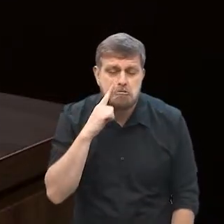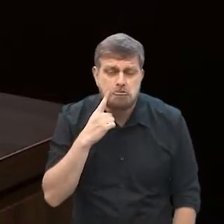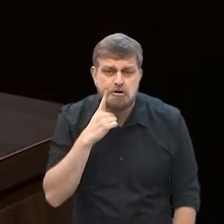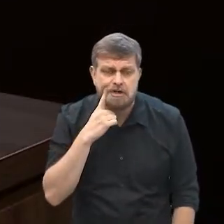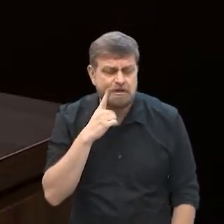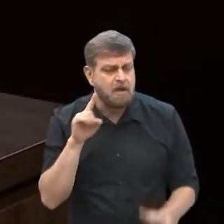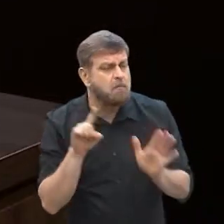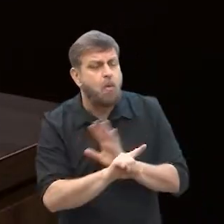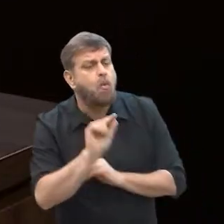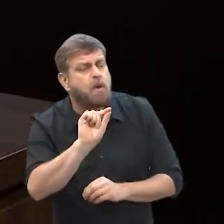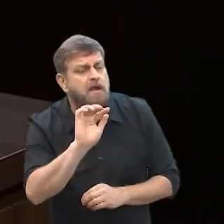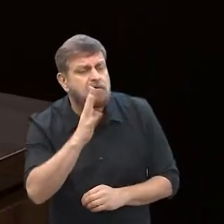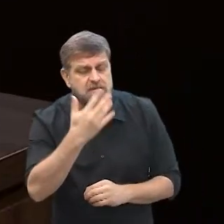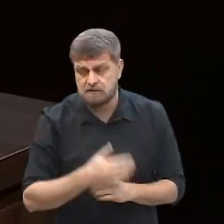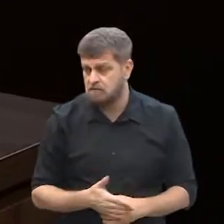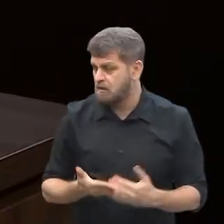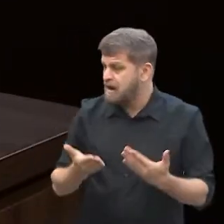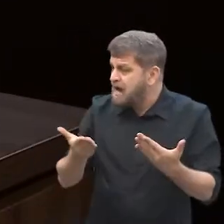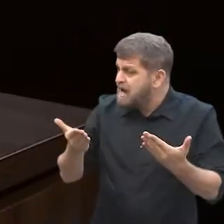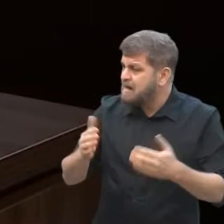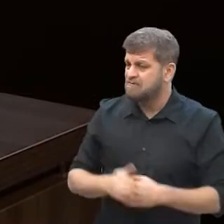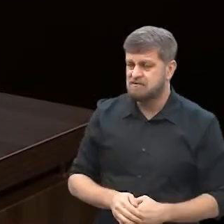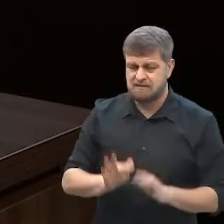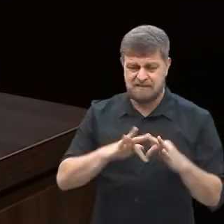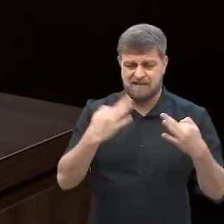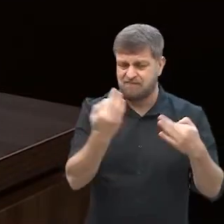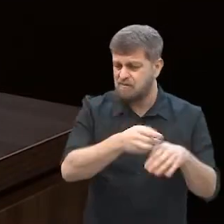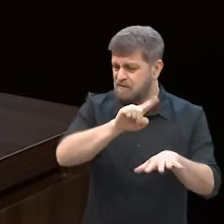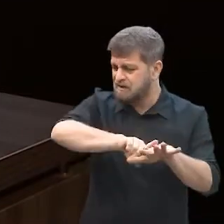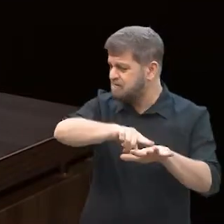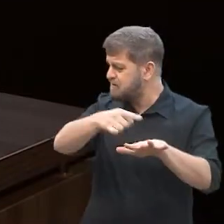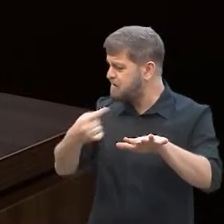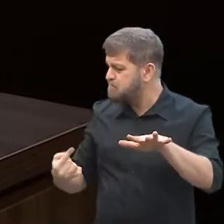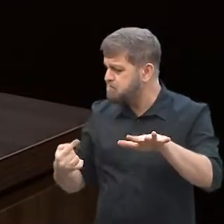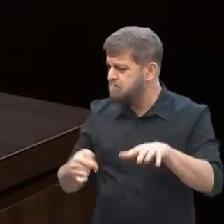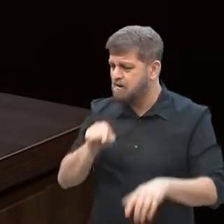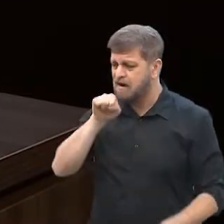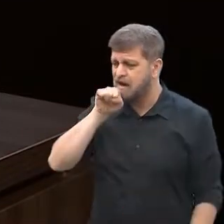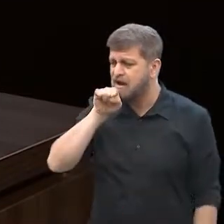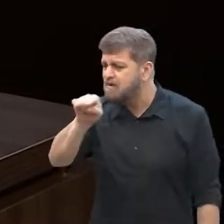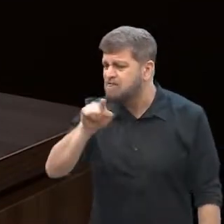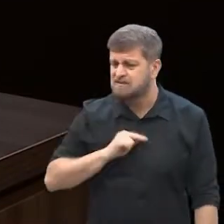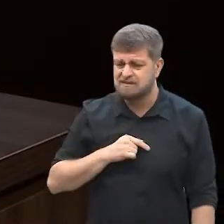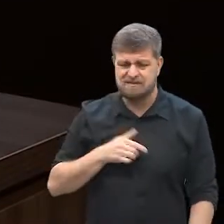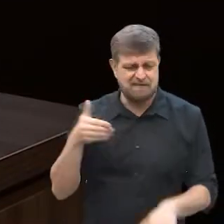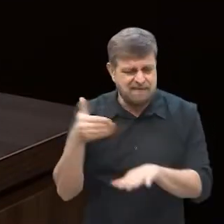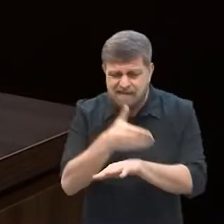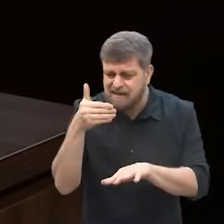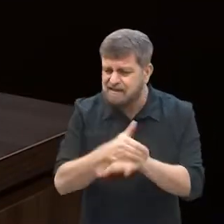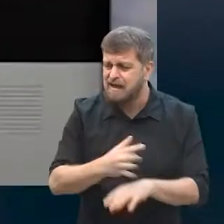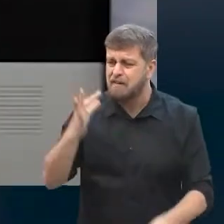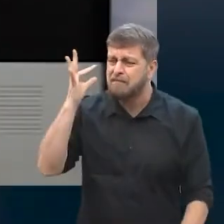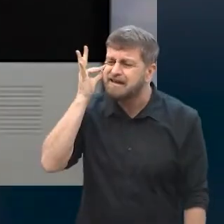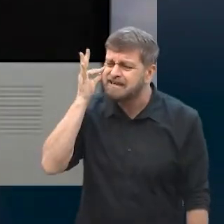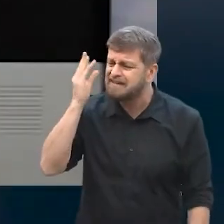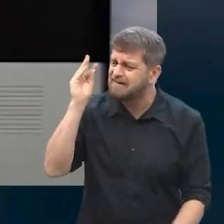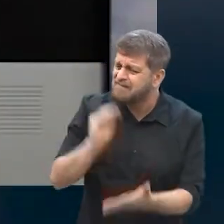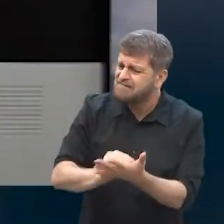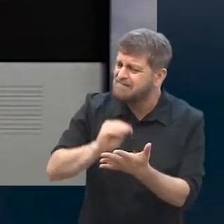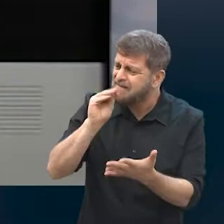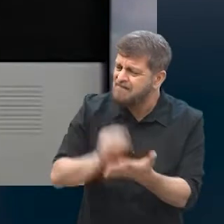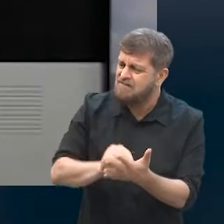o que aconteceu? Ela falou, olha, você não é mais da família, você não participa dos problemas da família,